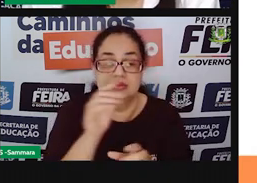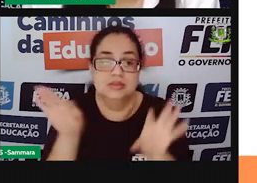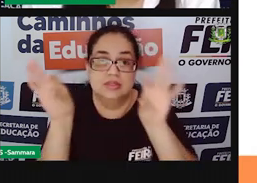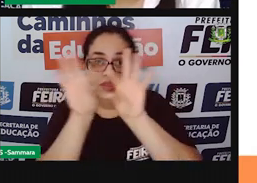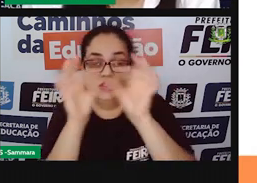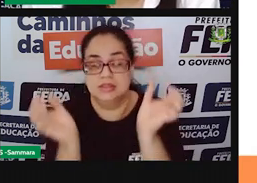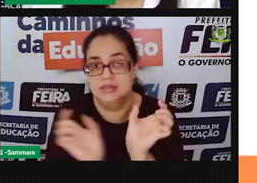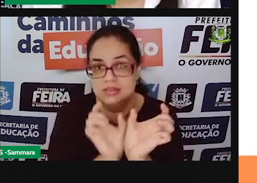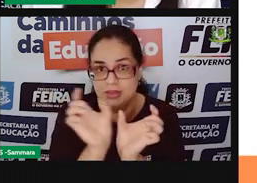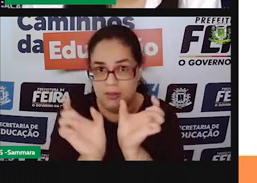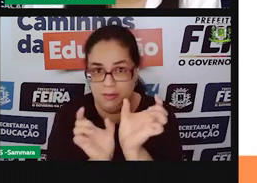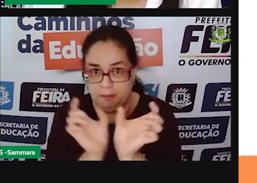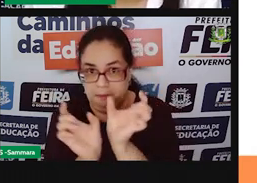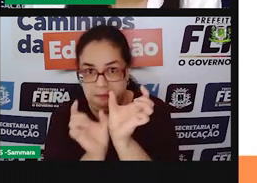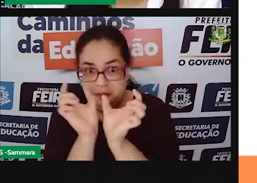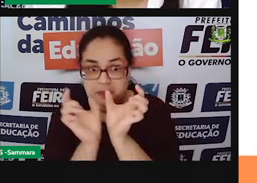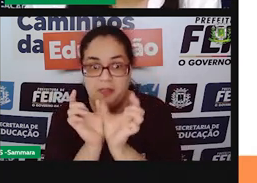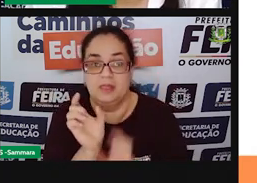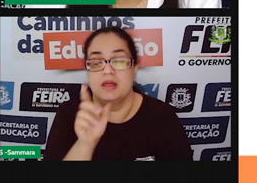são palavras aí, ó,